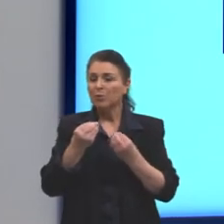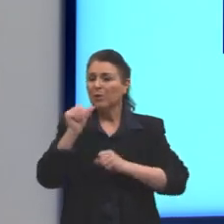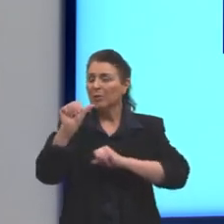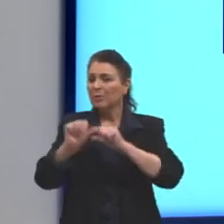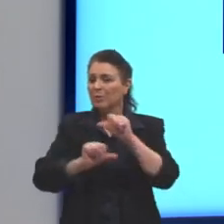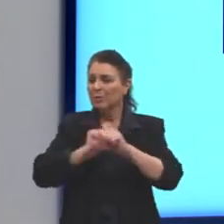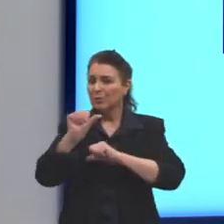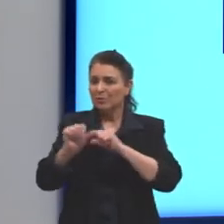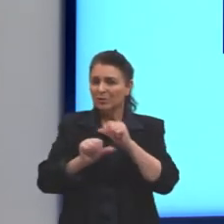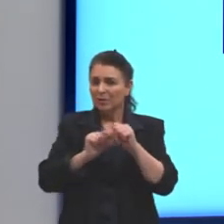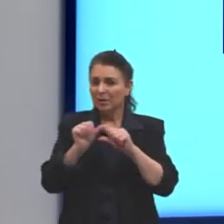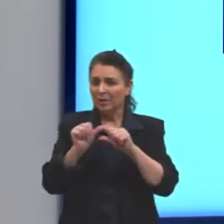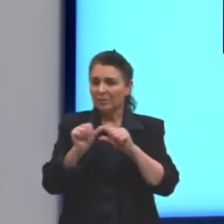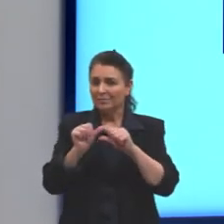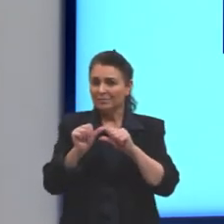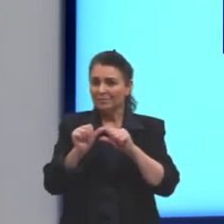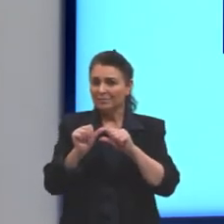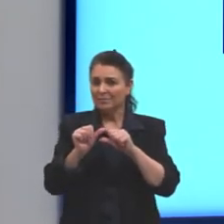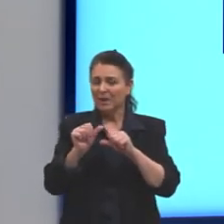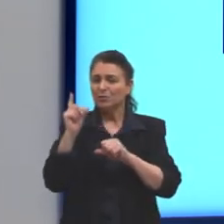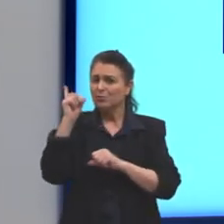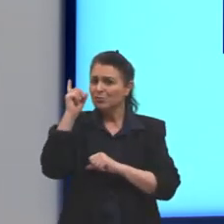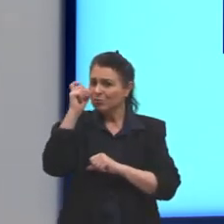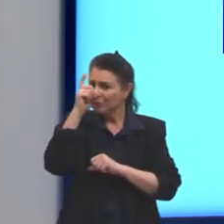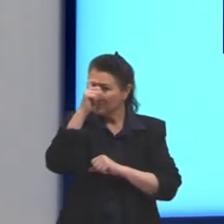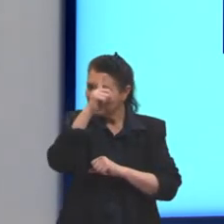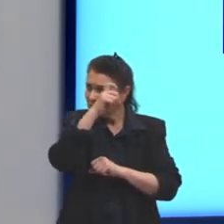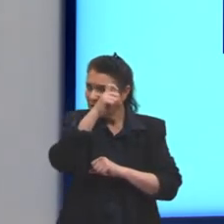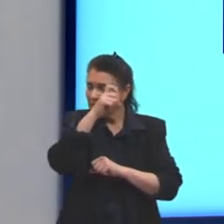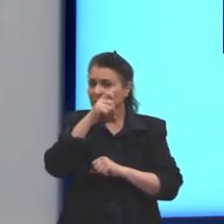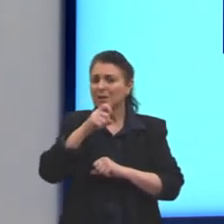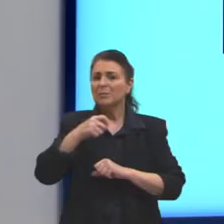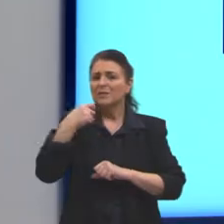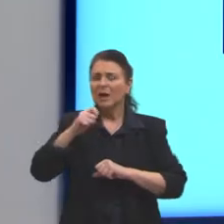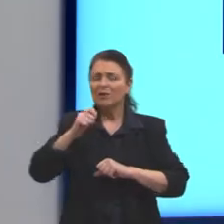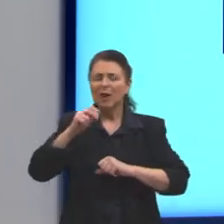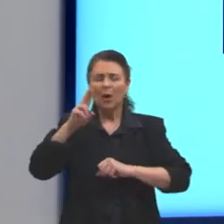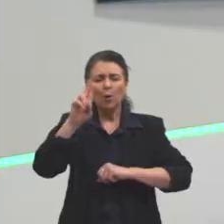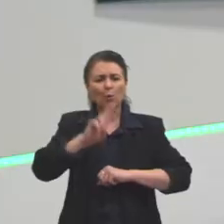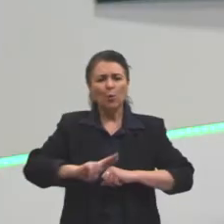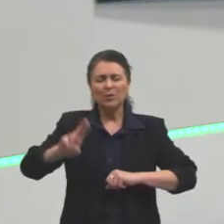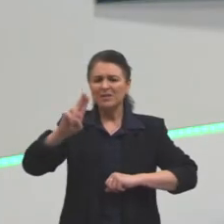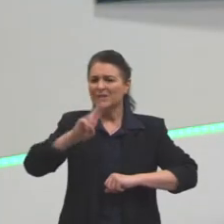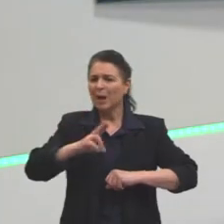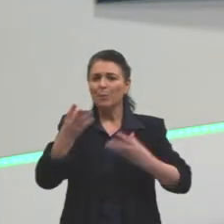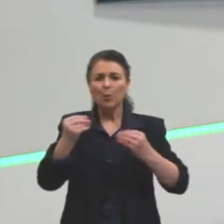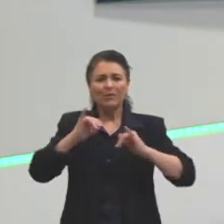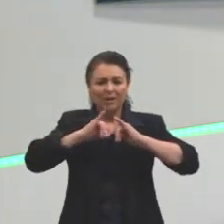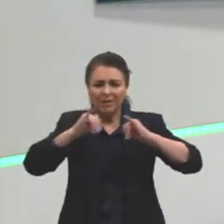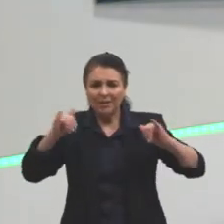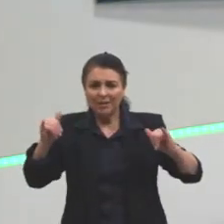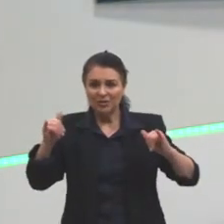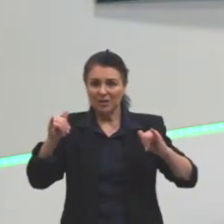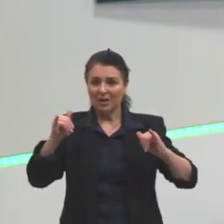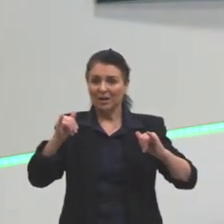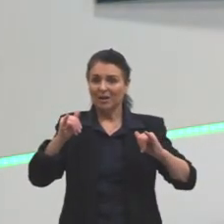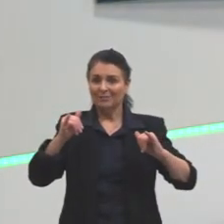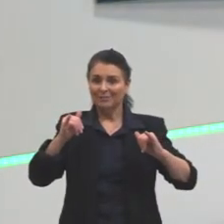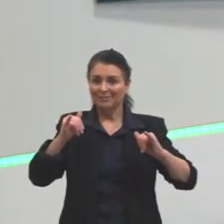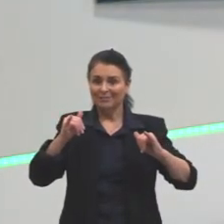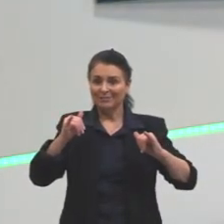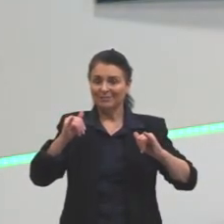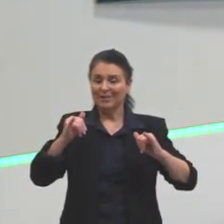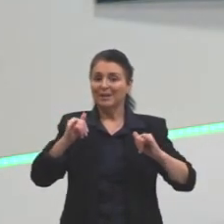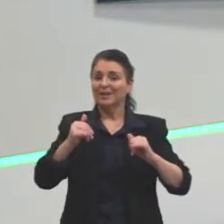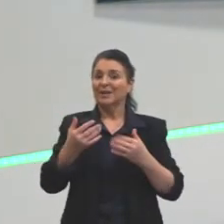impossível não né mas muito difícil a gente teria que aplicar uma energia absurda para conseguir mexer né porque ele vai estar